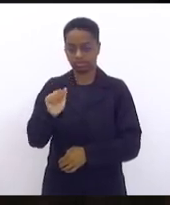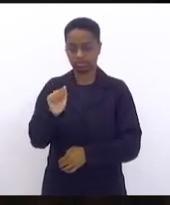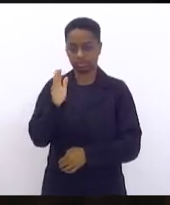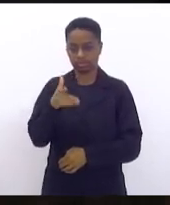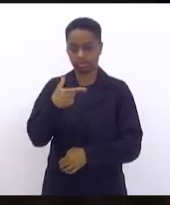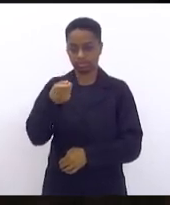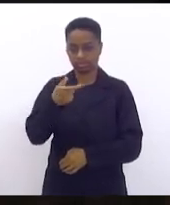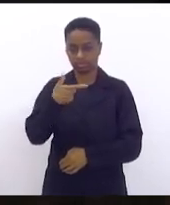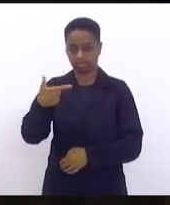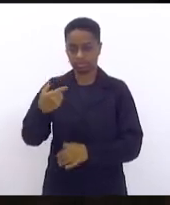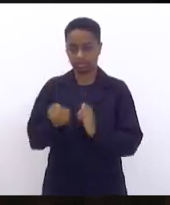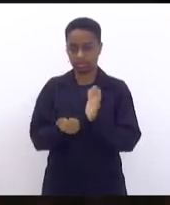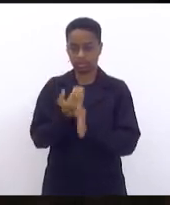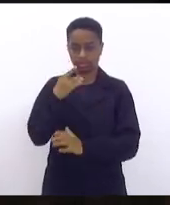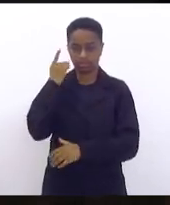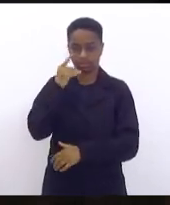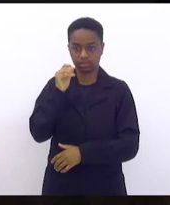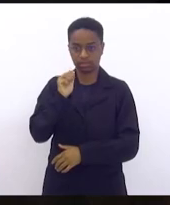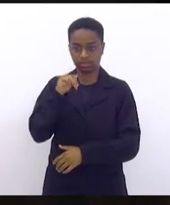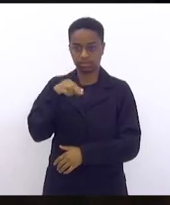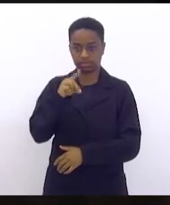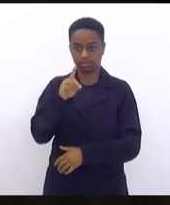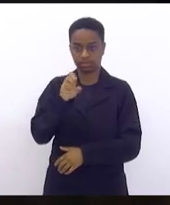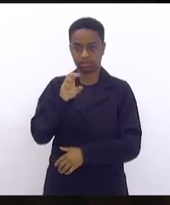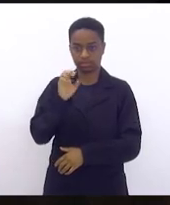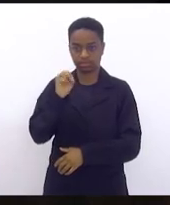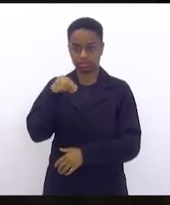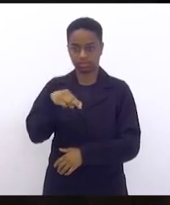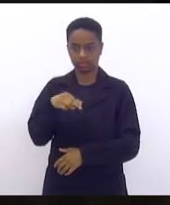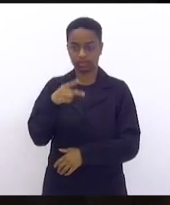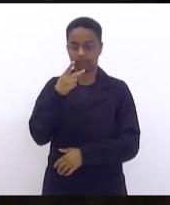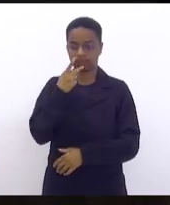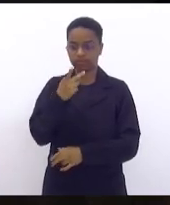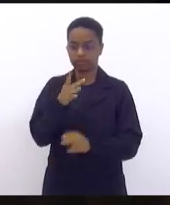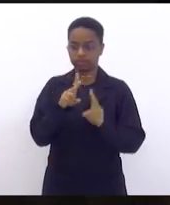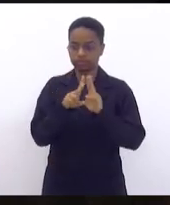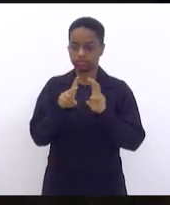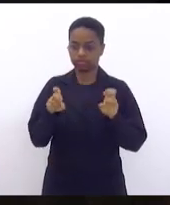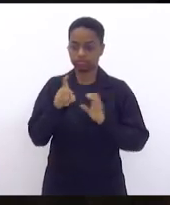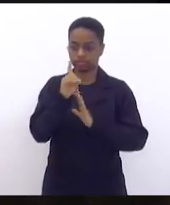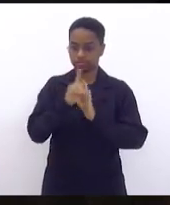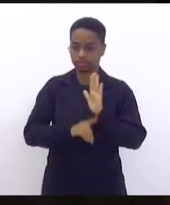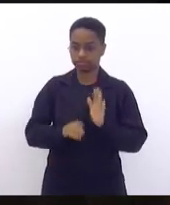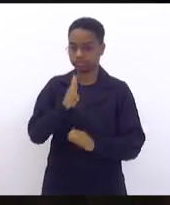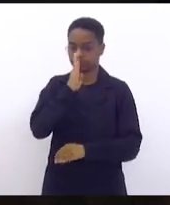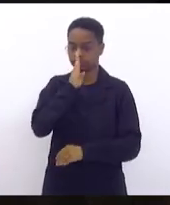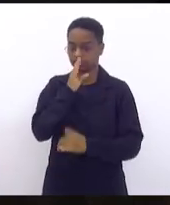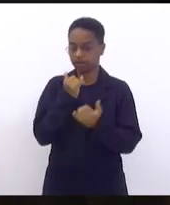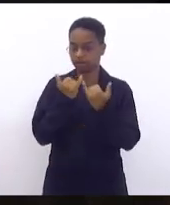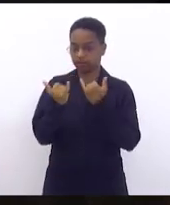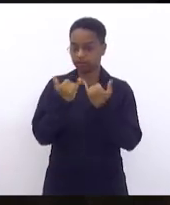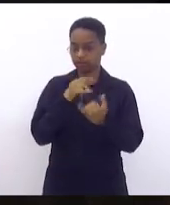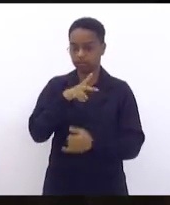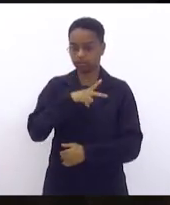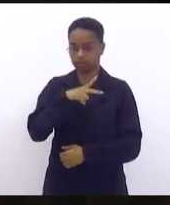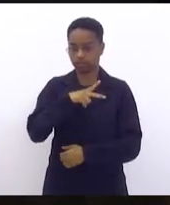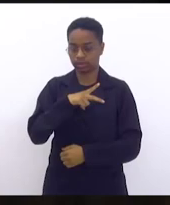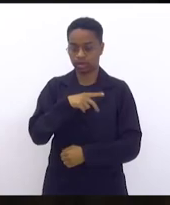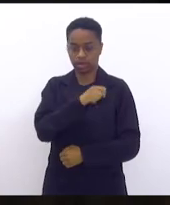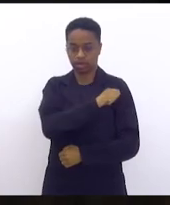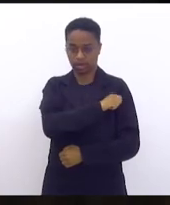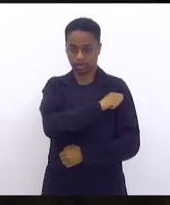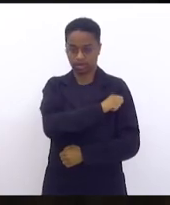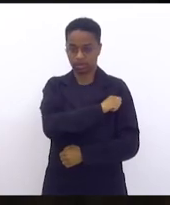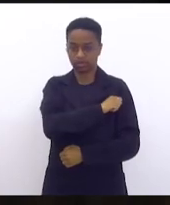5.384-A/2022, de autoria do deputado Anderson Moraes, que dispõe acerca do direito ao sigilo das informações pessoais dos